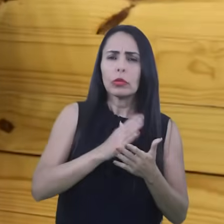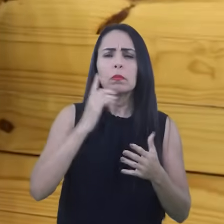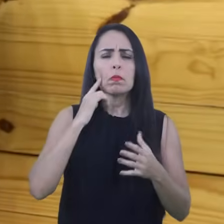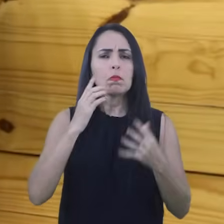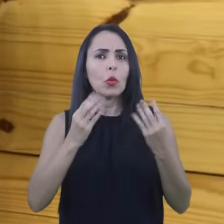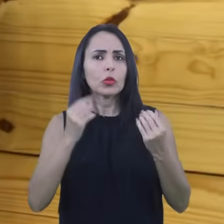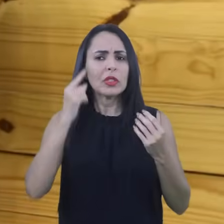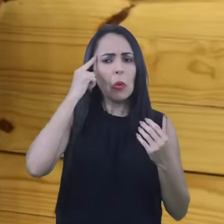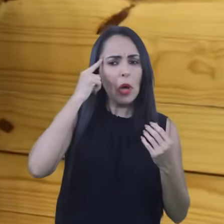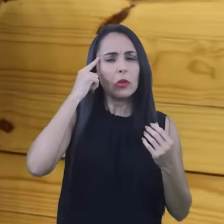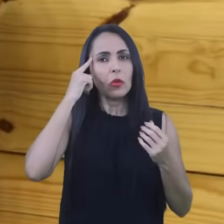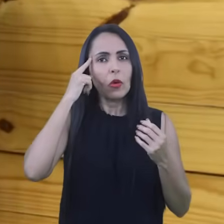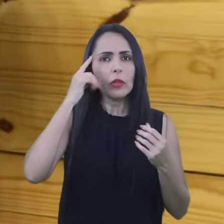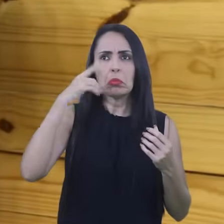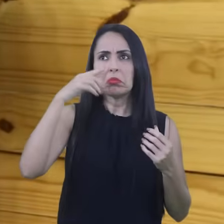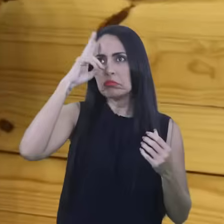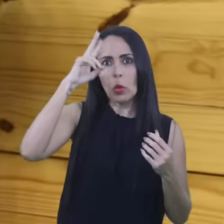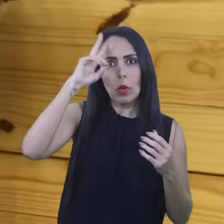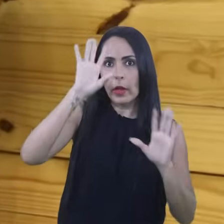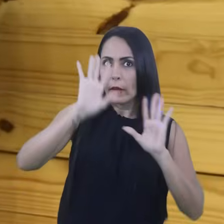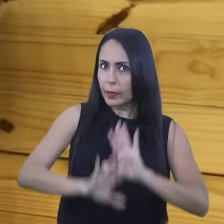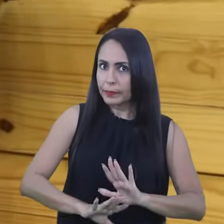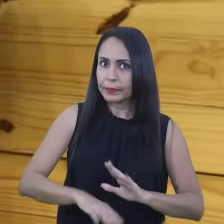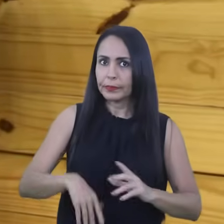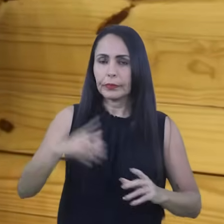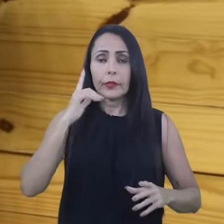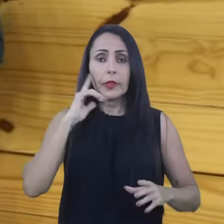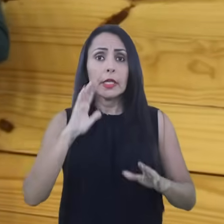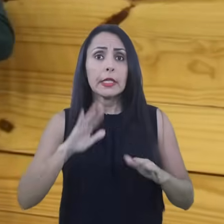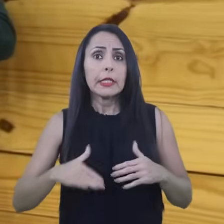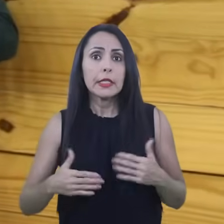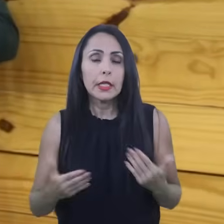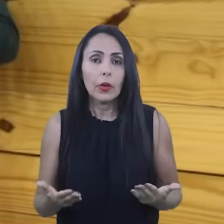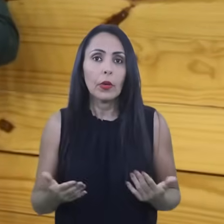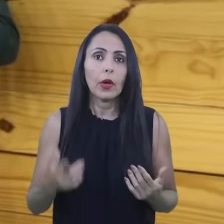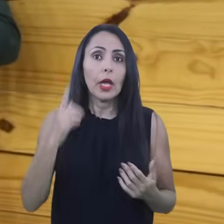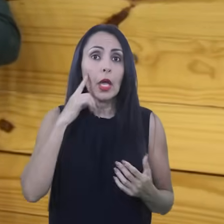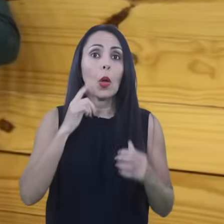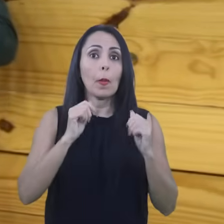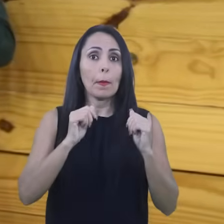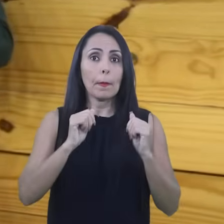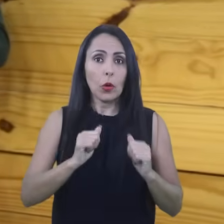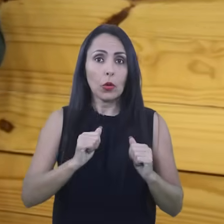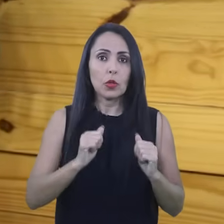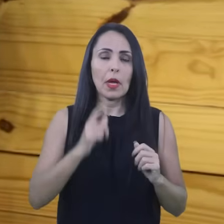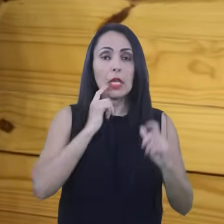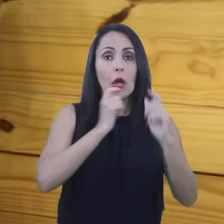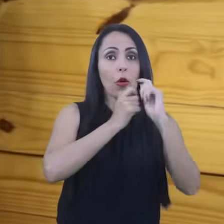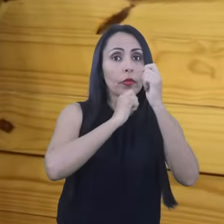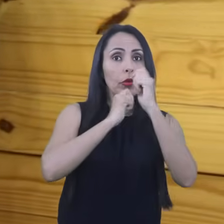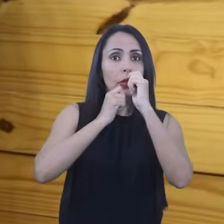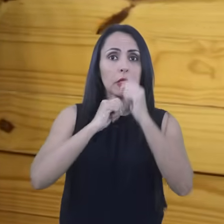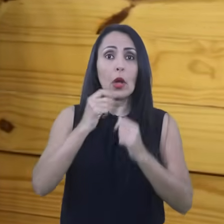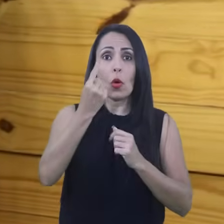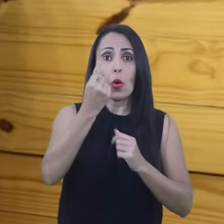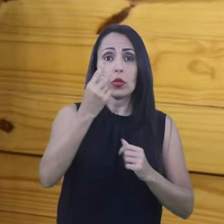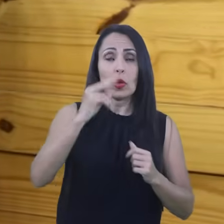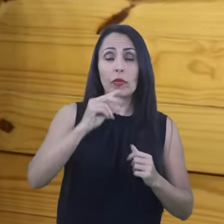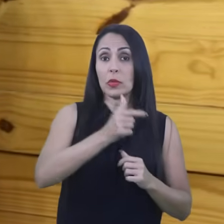essa dúvida ou não lembram disso. Afinal de contas, eu posso passar o fio dental apenas uma vez por